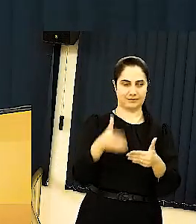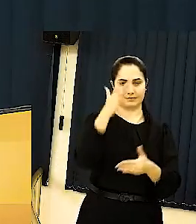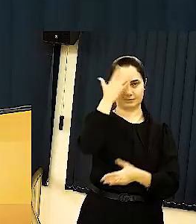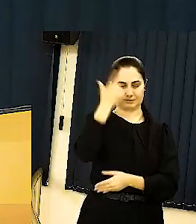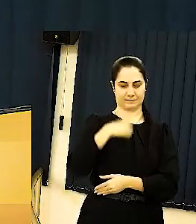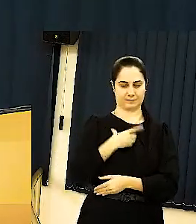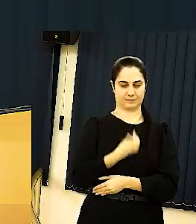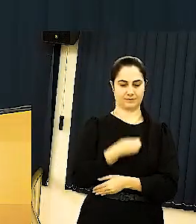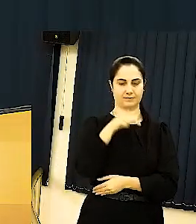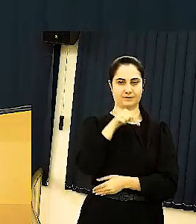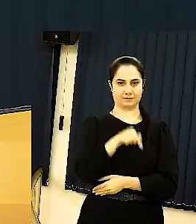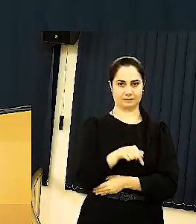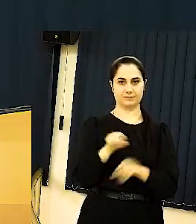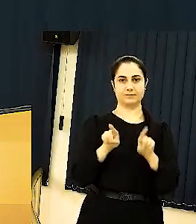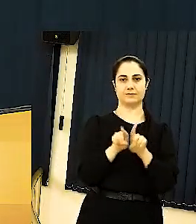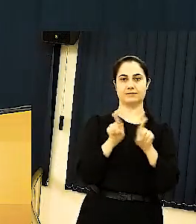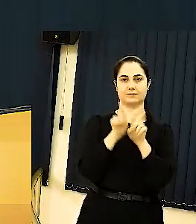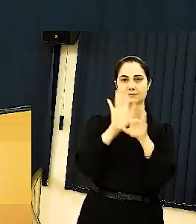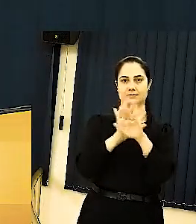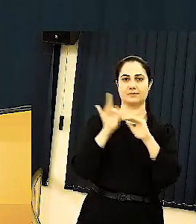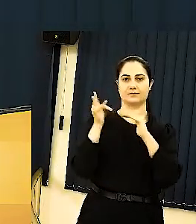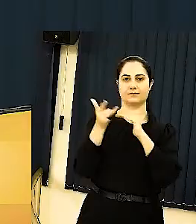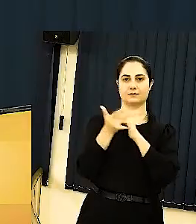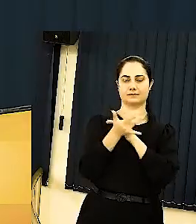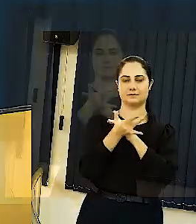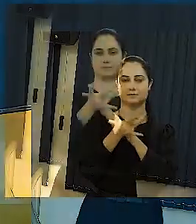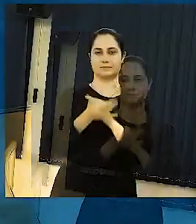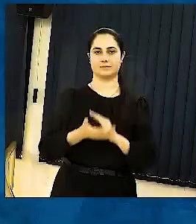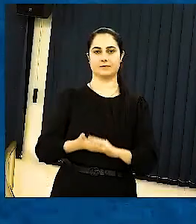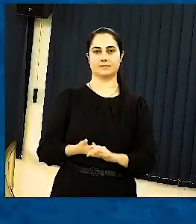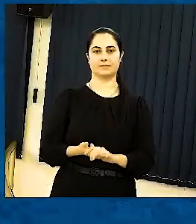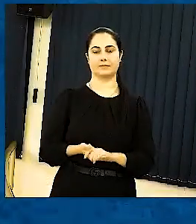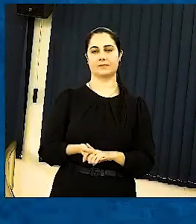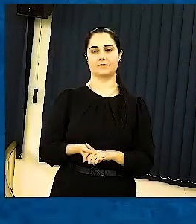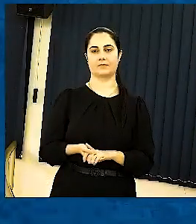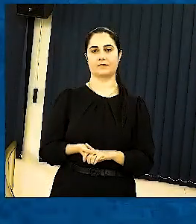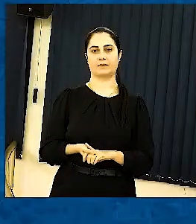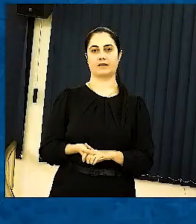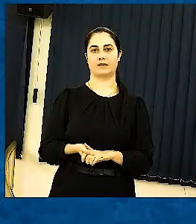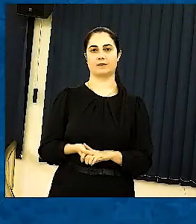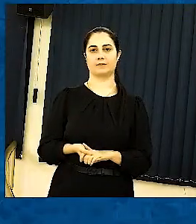que aqui estão presentes e nos acompanhando aqui pelas redes sociais.